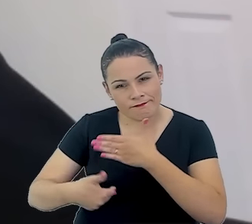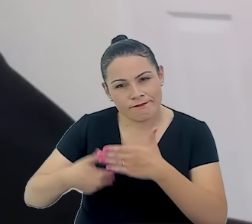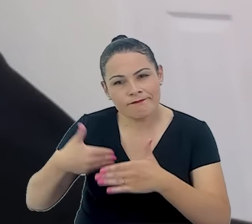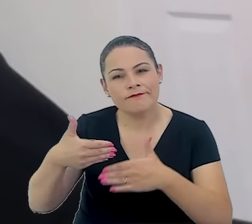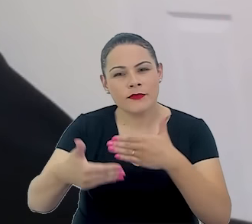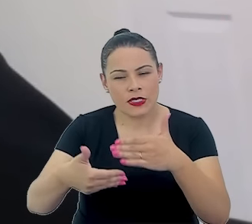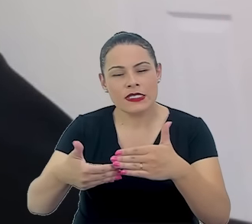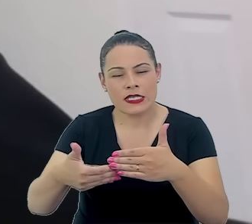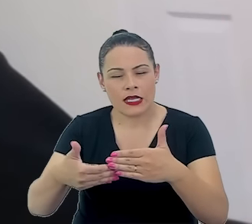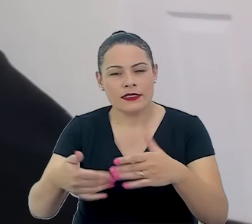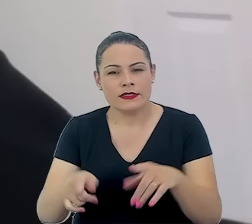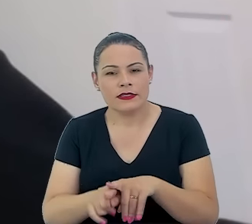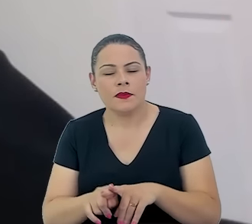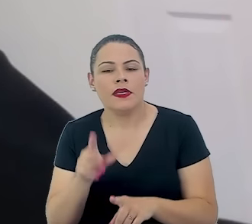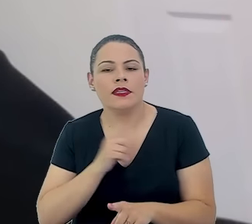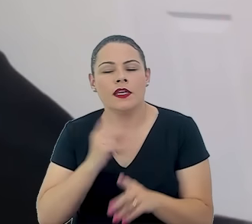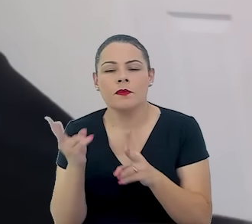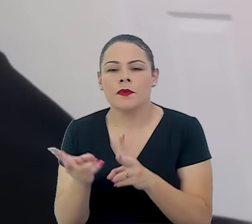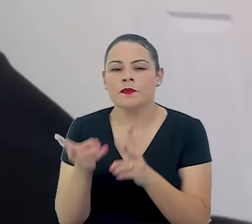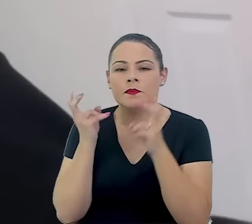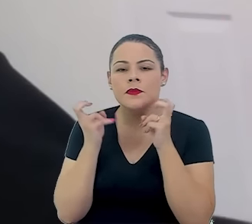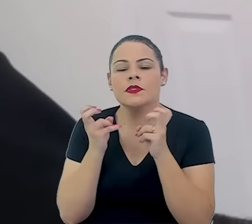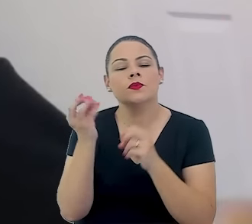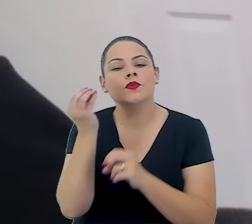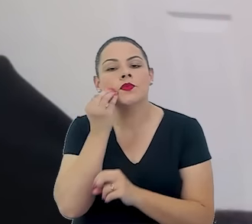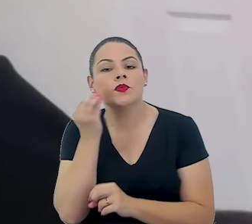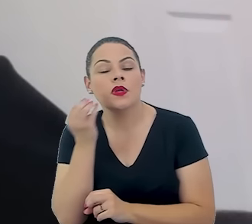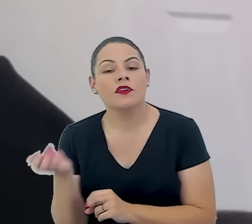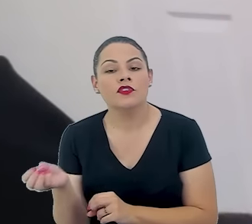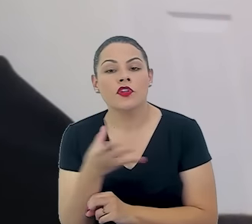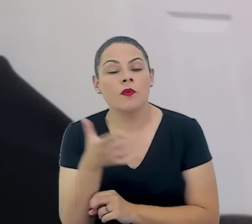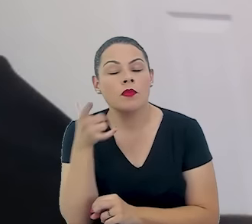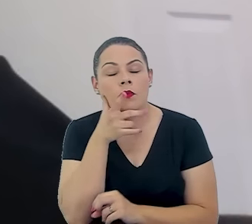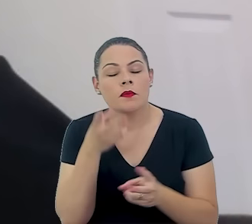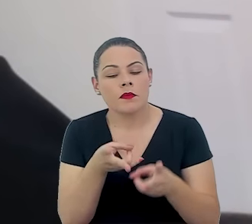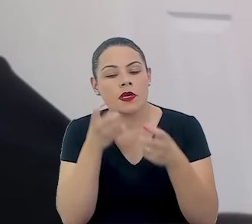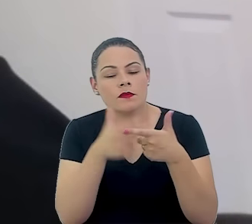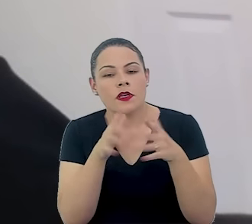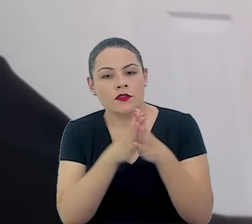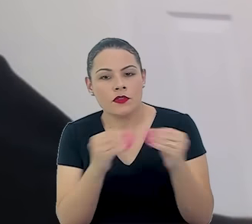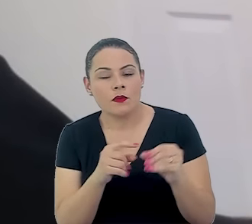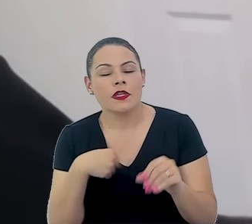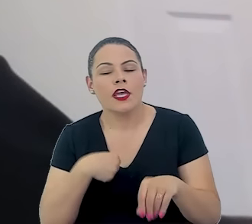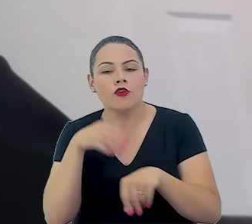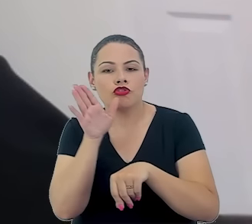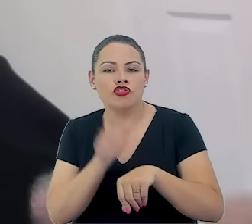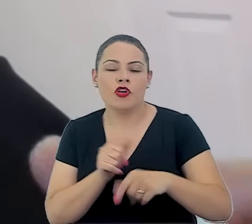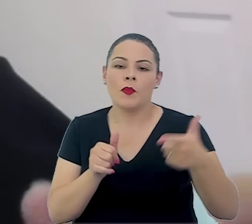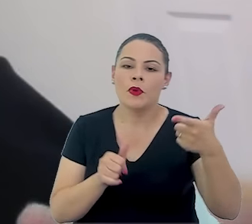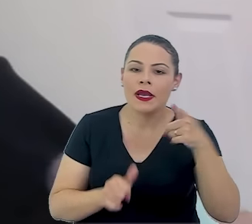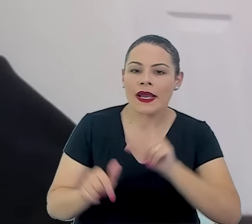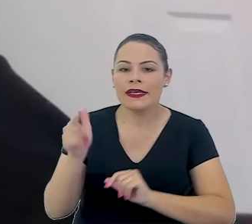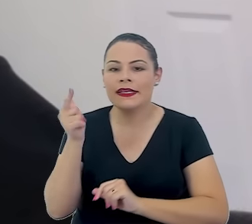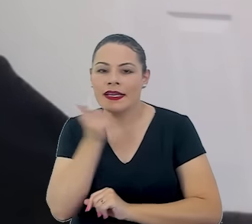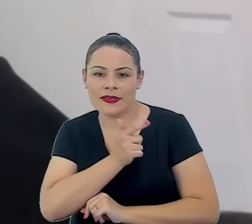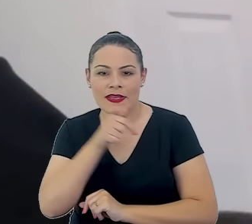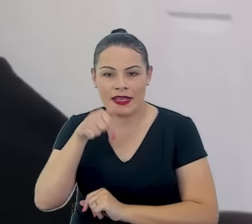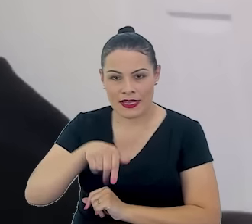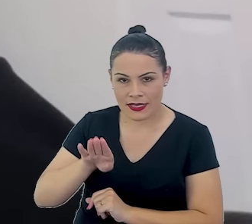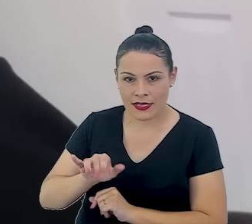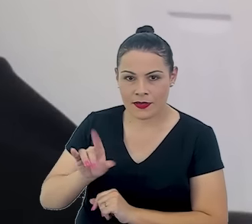buscamos nesse processo a identificar oportunidades para soluções que eu chamo ganha ganha conosco aqui no